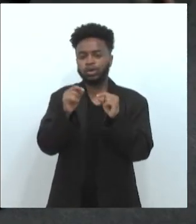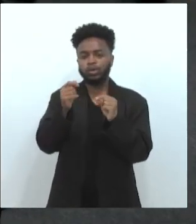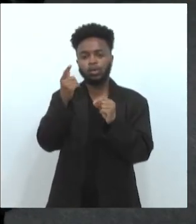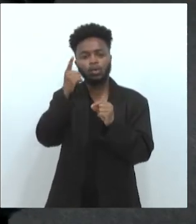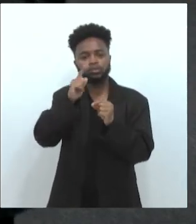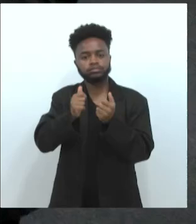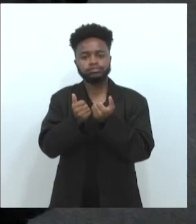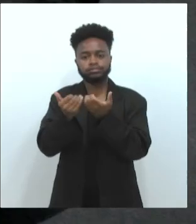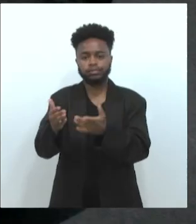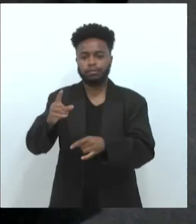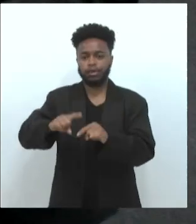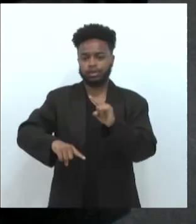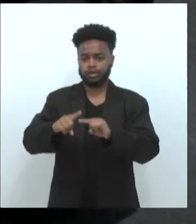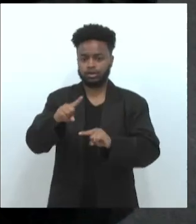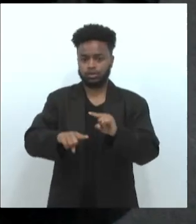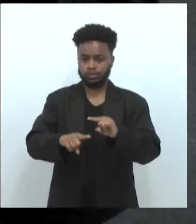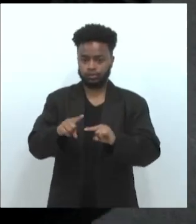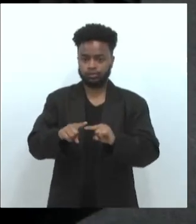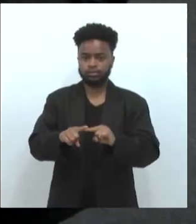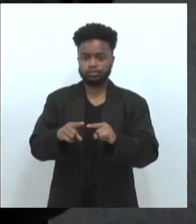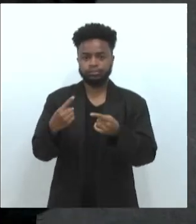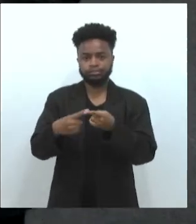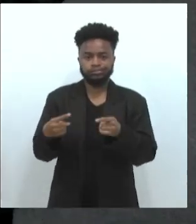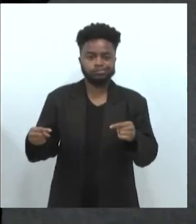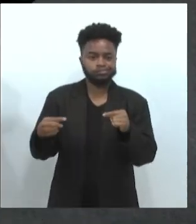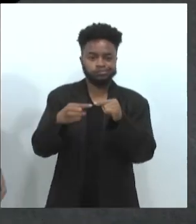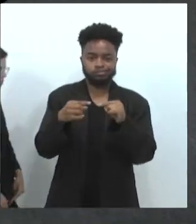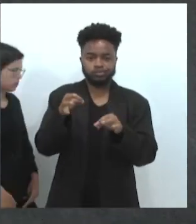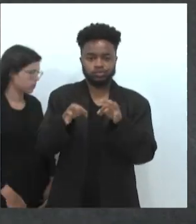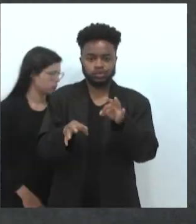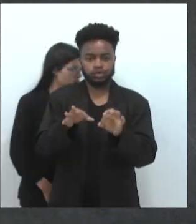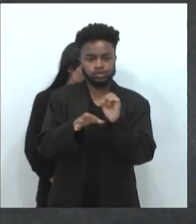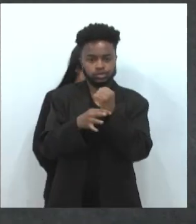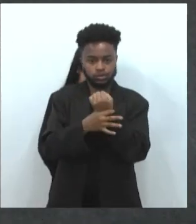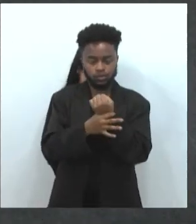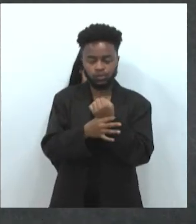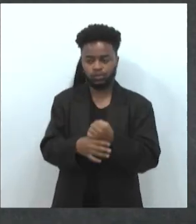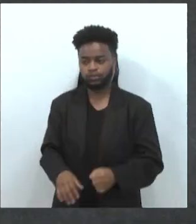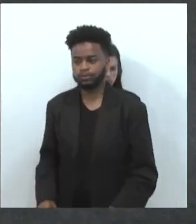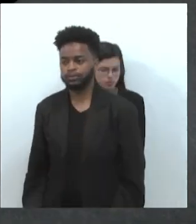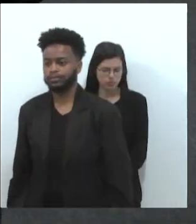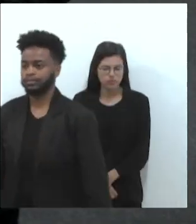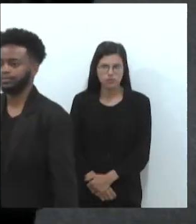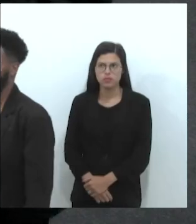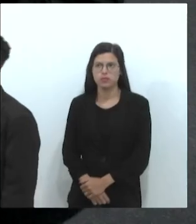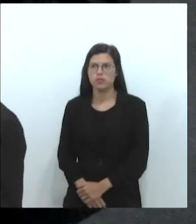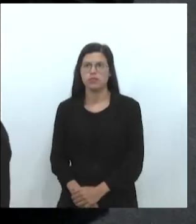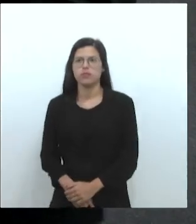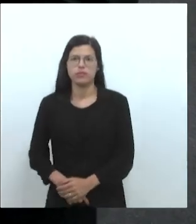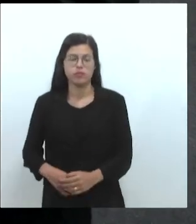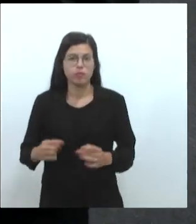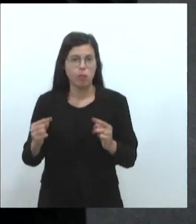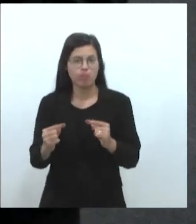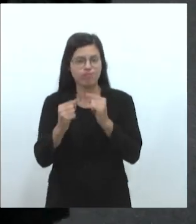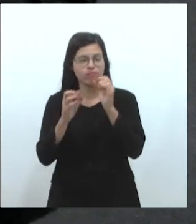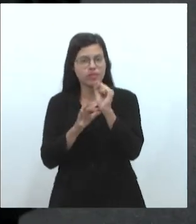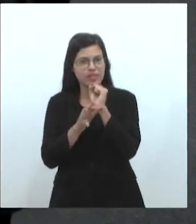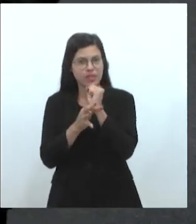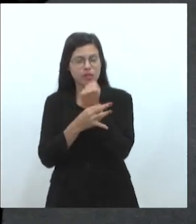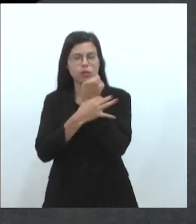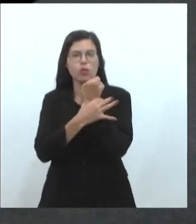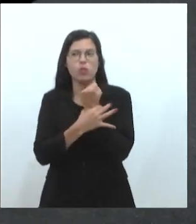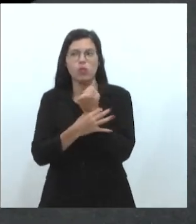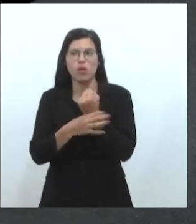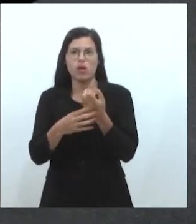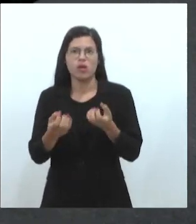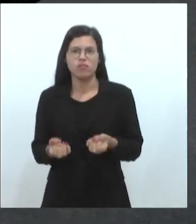material às cooperativas de forma juridicamente segura, sem exageros. Não é o caso de doar 5 quilômetros